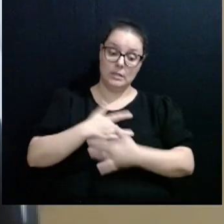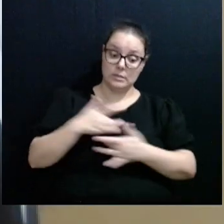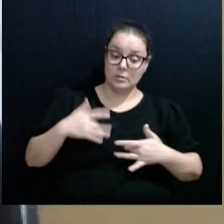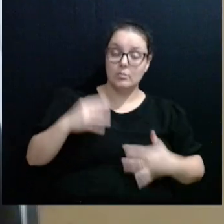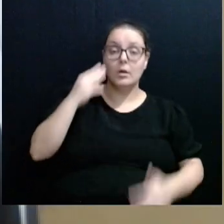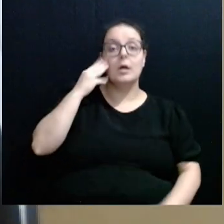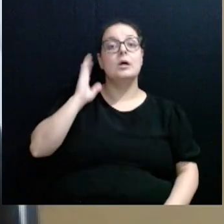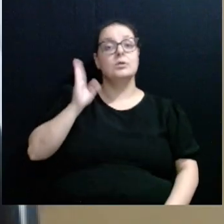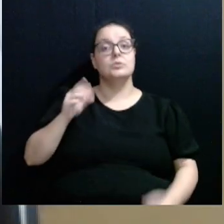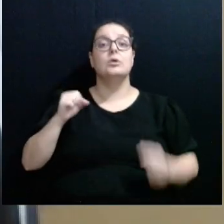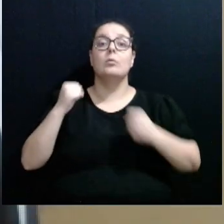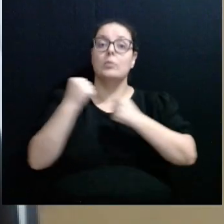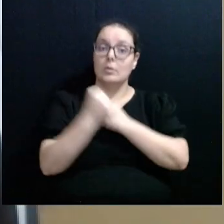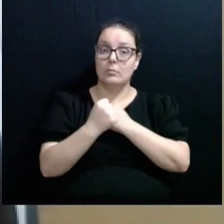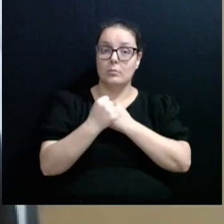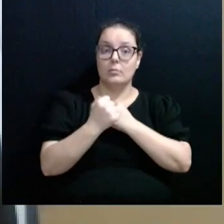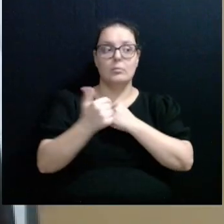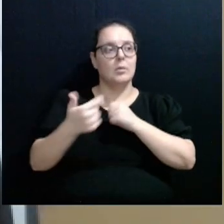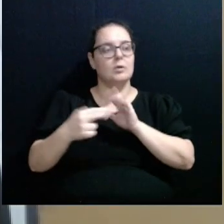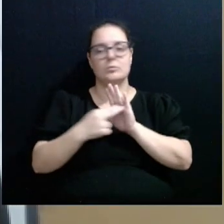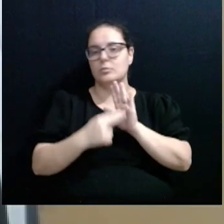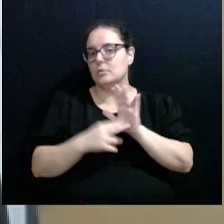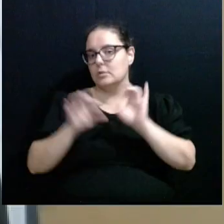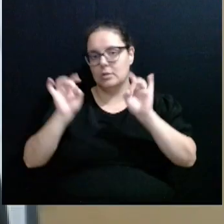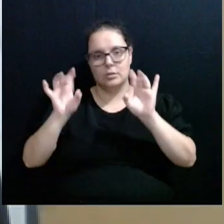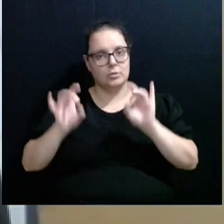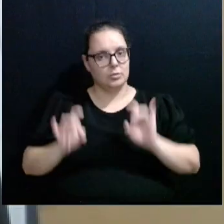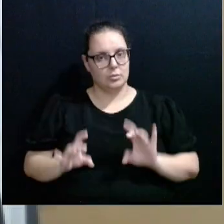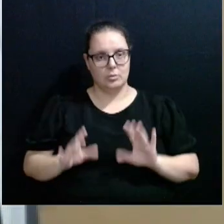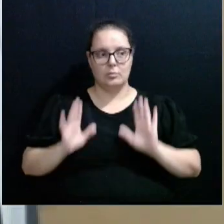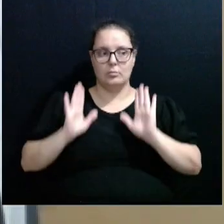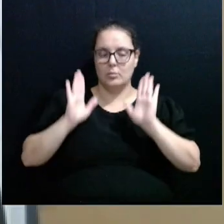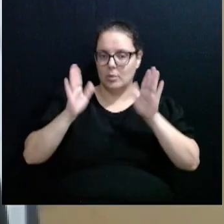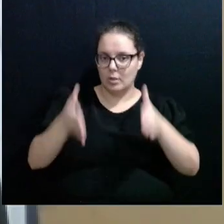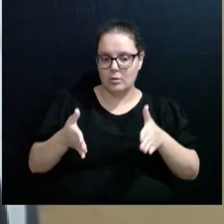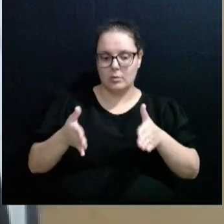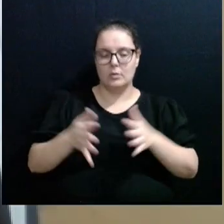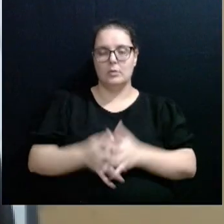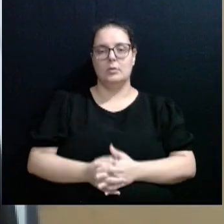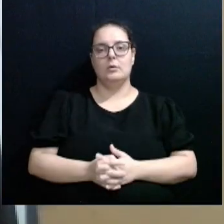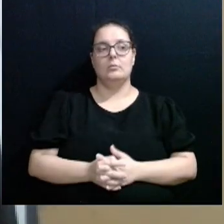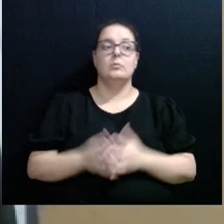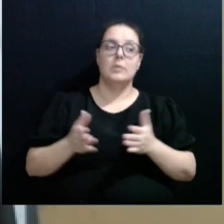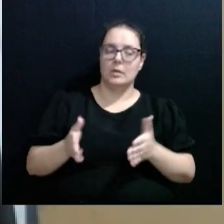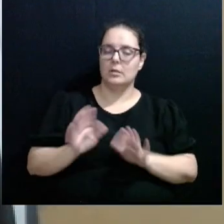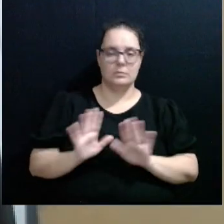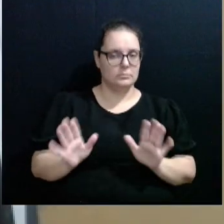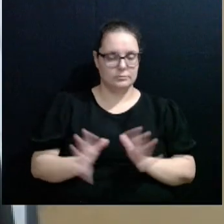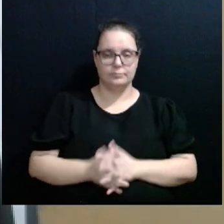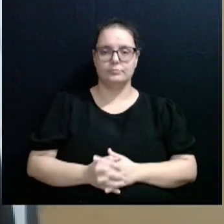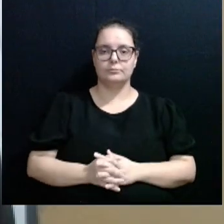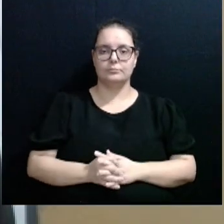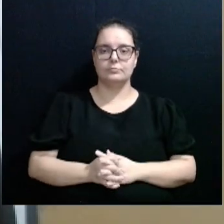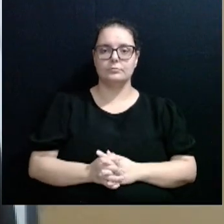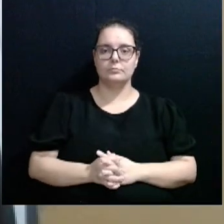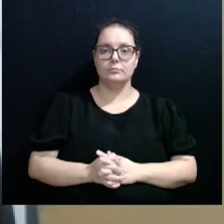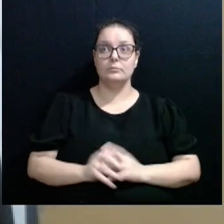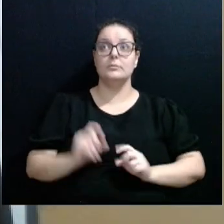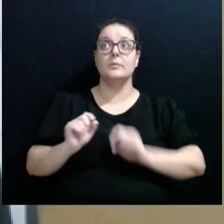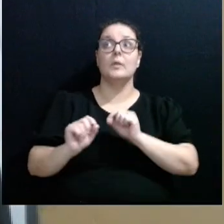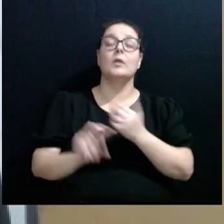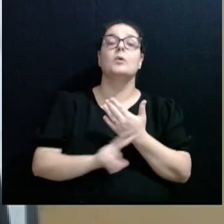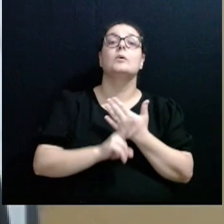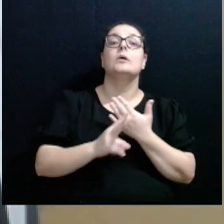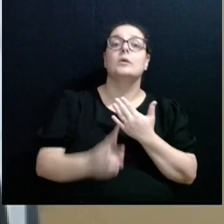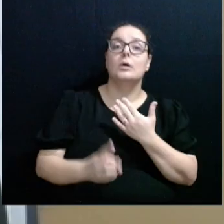protegida, mas sem normas especificamente voltadas para ela. E o que isso acarreta? Como você